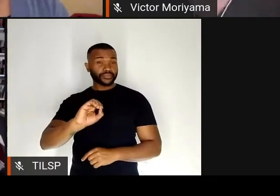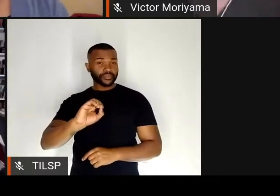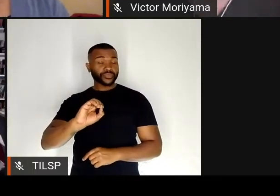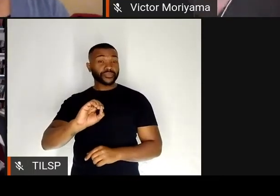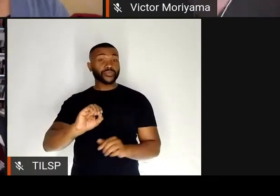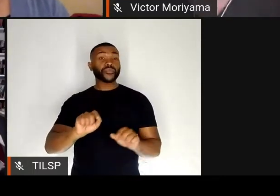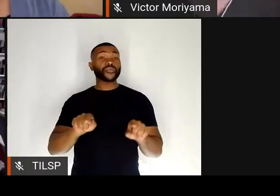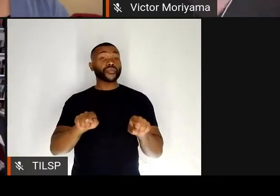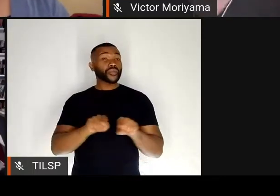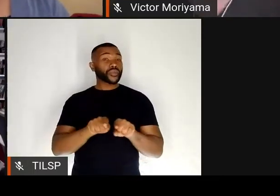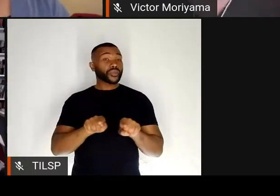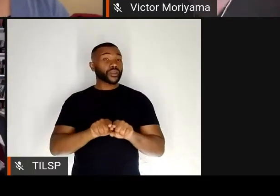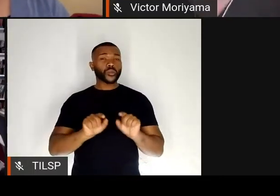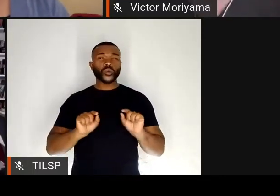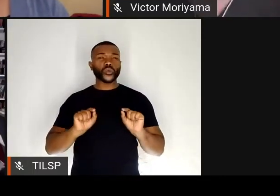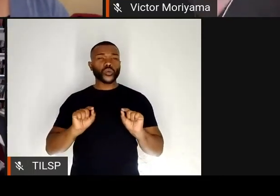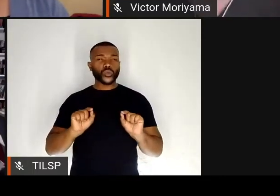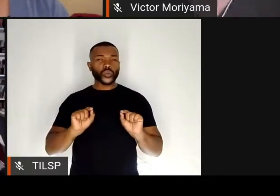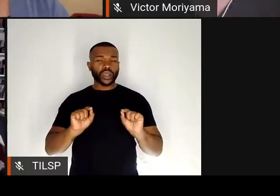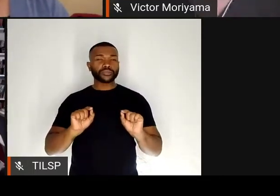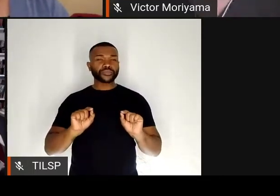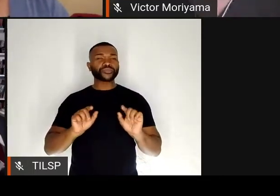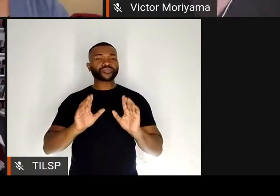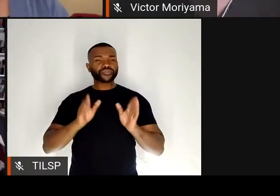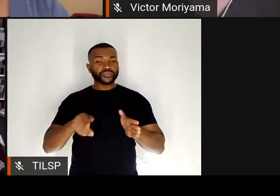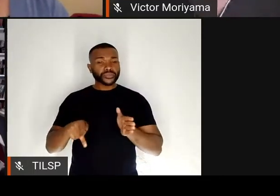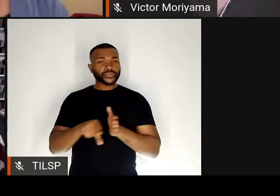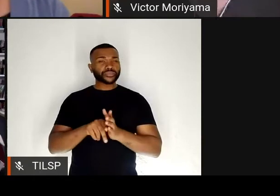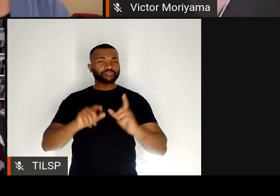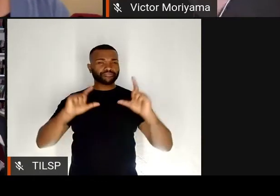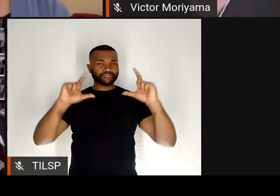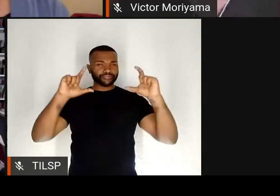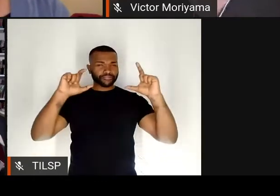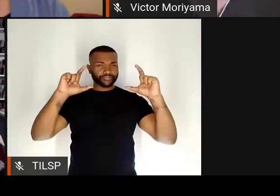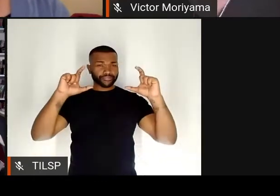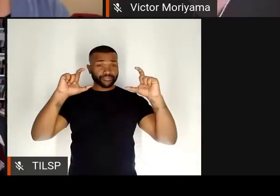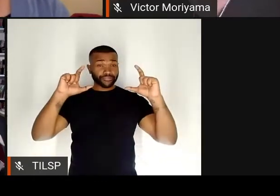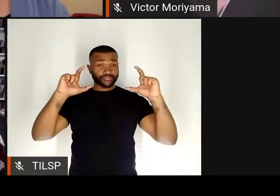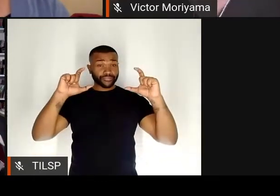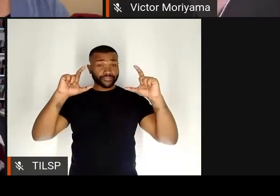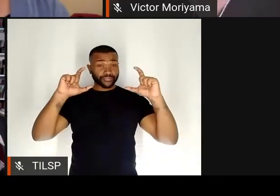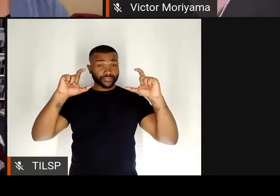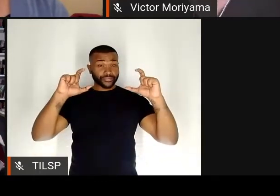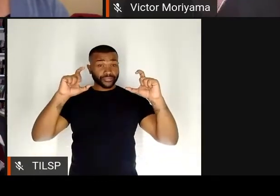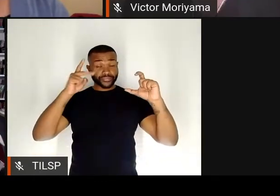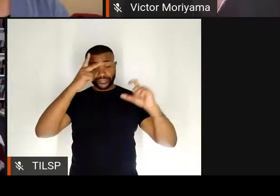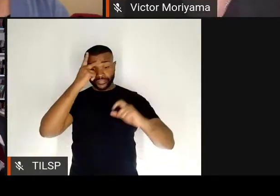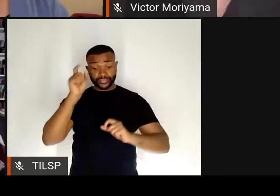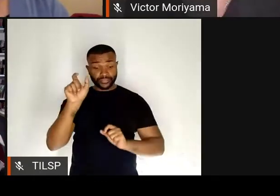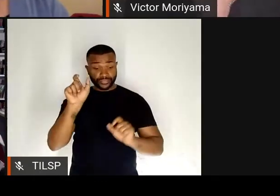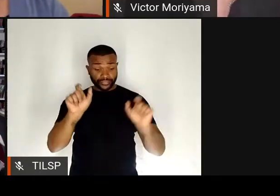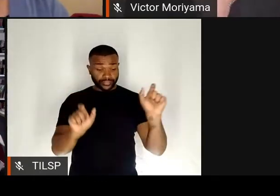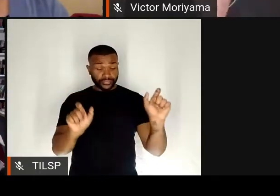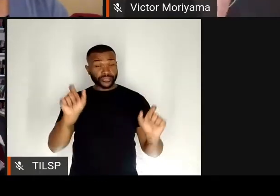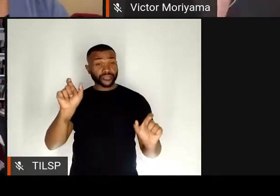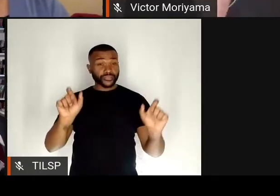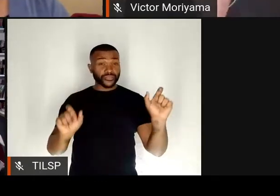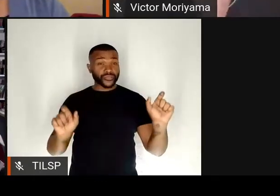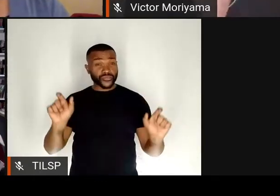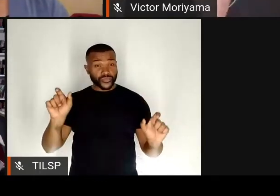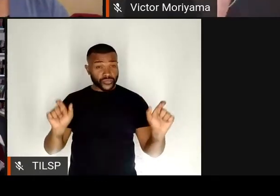também fez parte da fotografia, né, para personagens que, para um